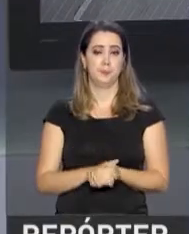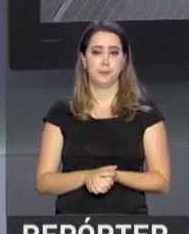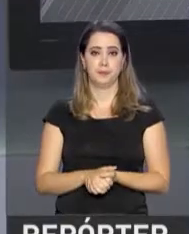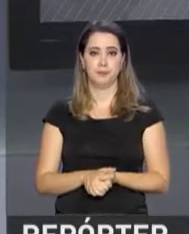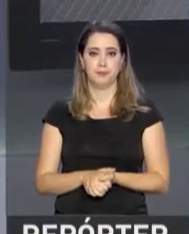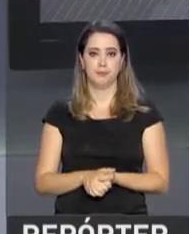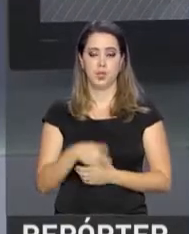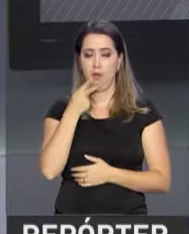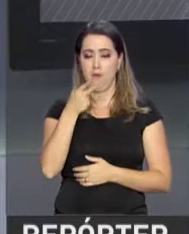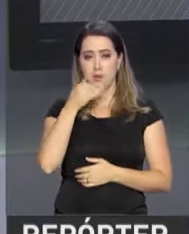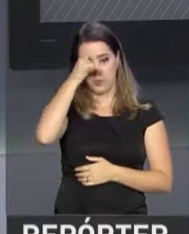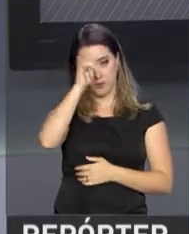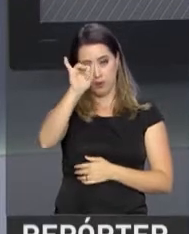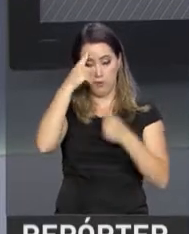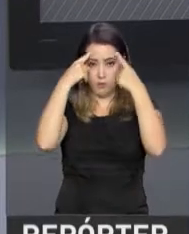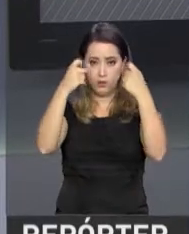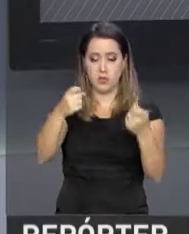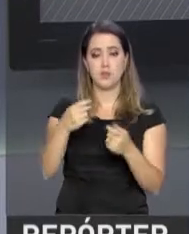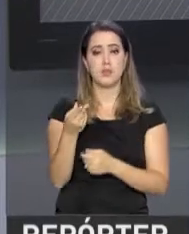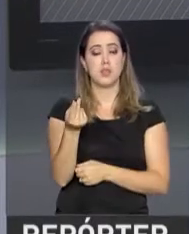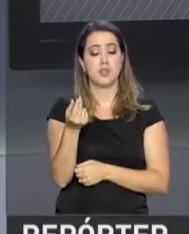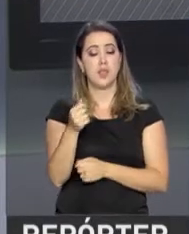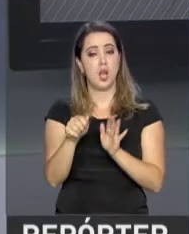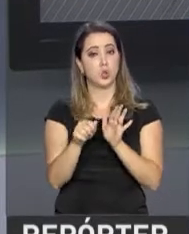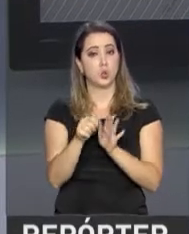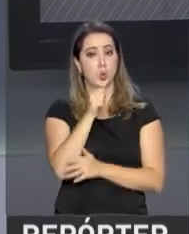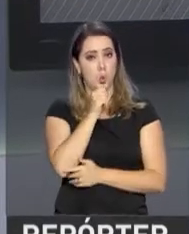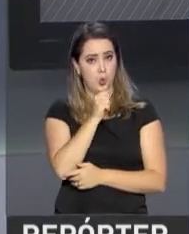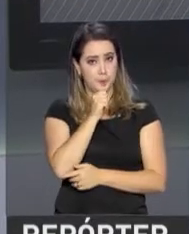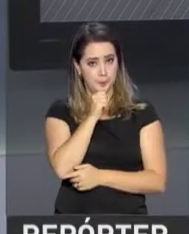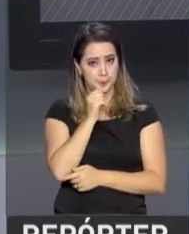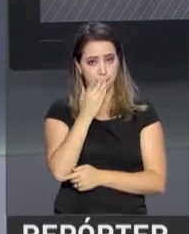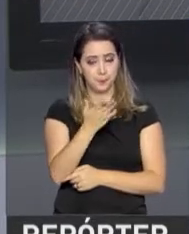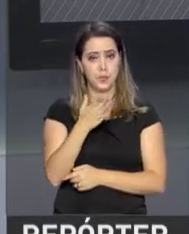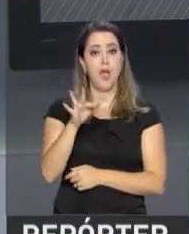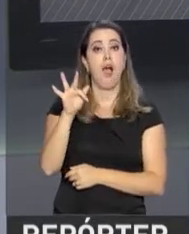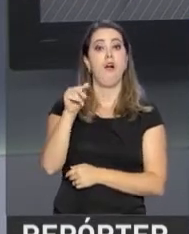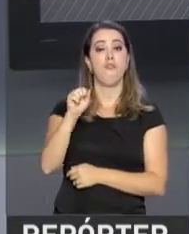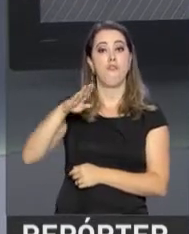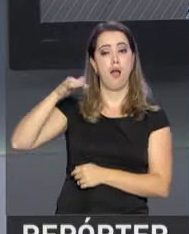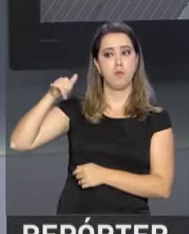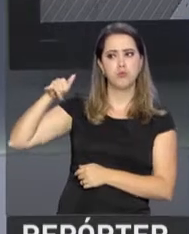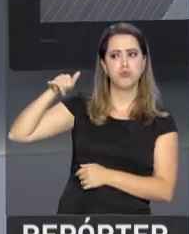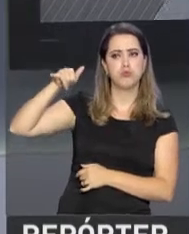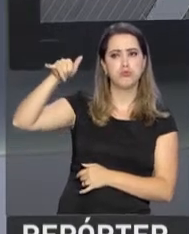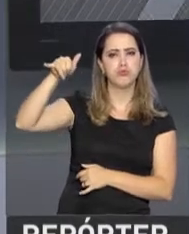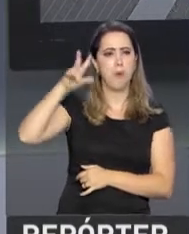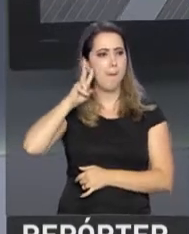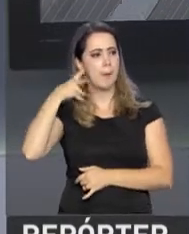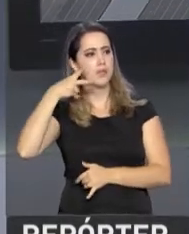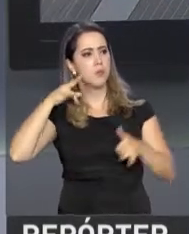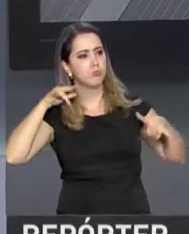falando sobre combate à violência e ao tráfico de drogas a força aérea brasileira interceptou hoje uma aeronave que